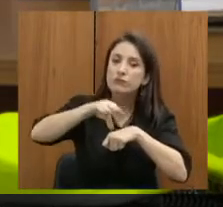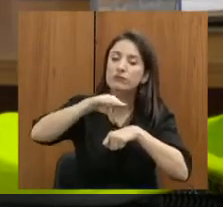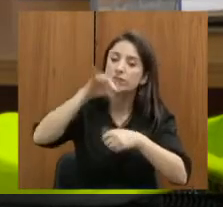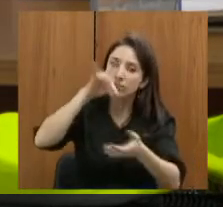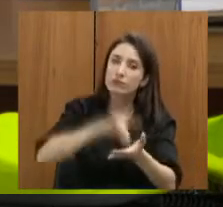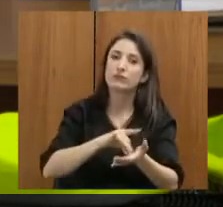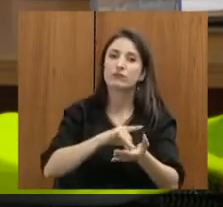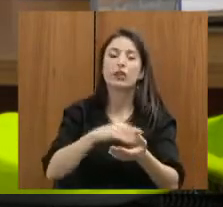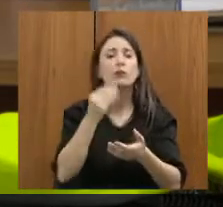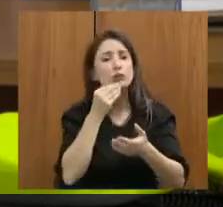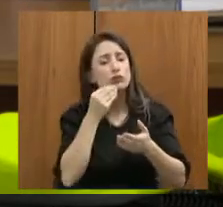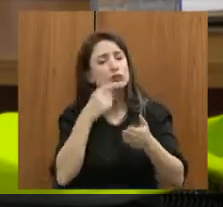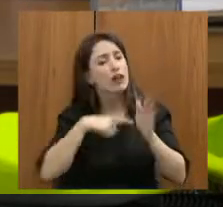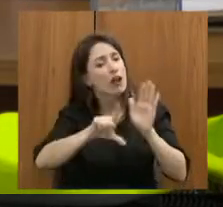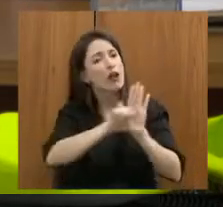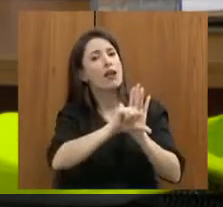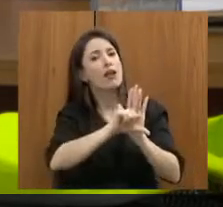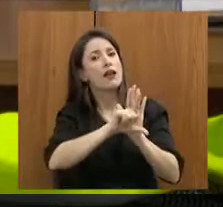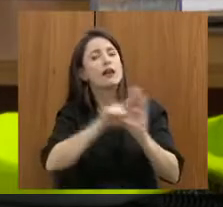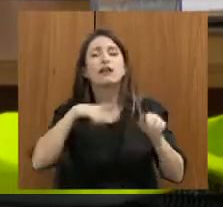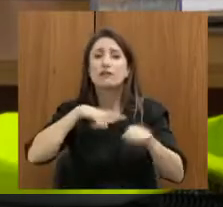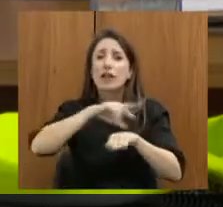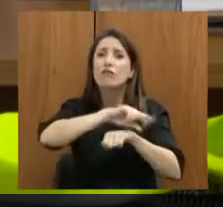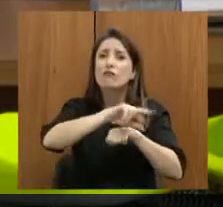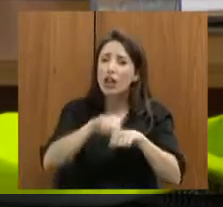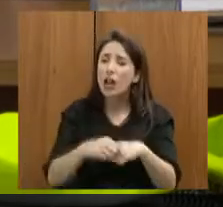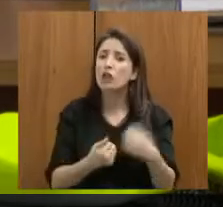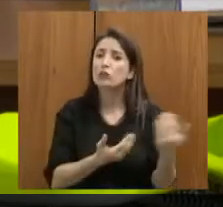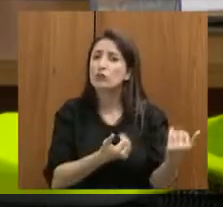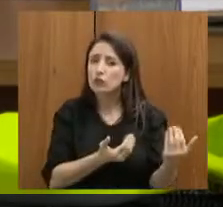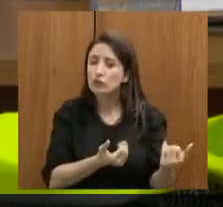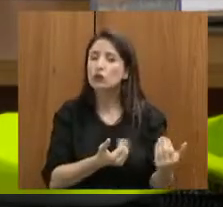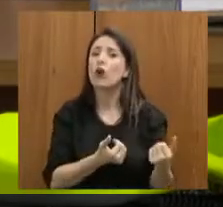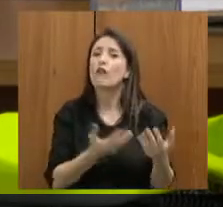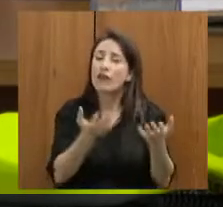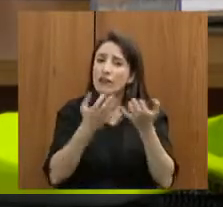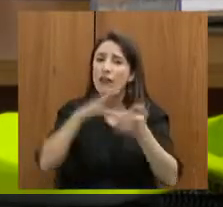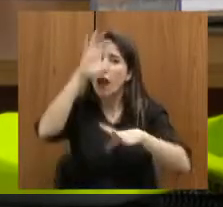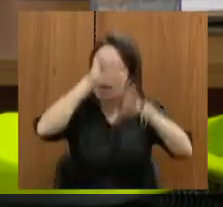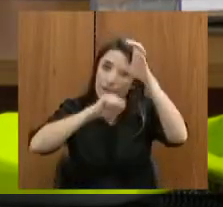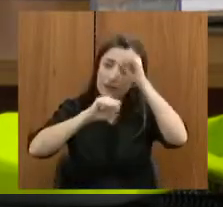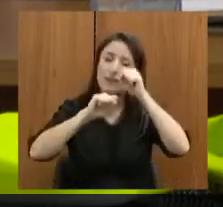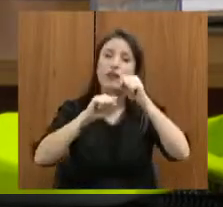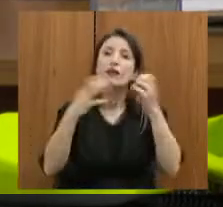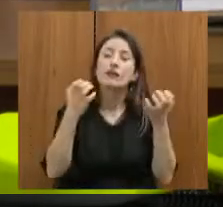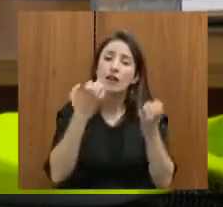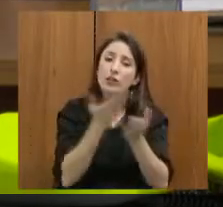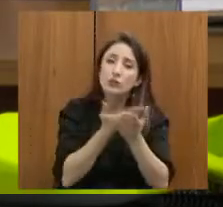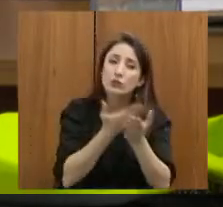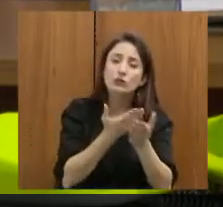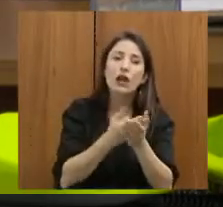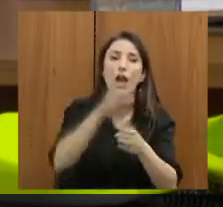eu tinha que ser lei tá cheio de jovem aqui para escutar e aprender essas falas dos nossos jovens